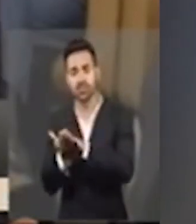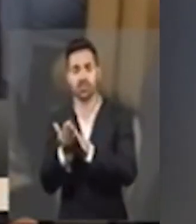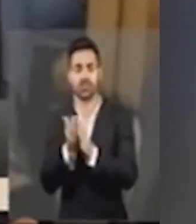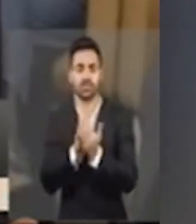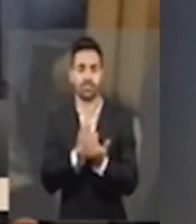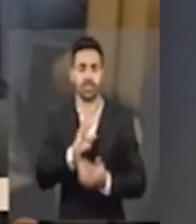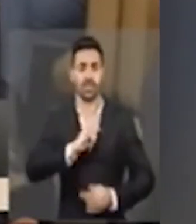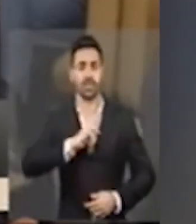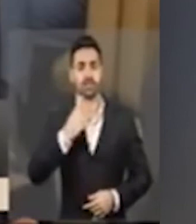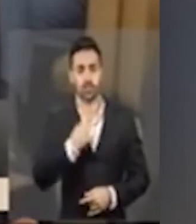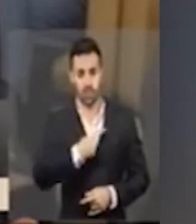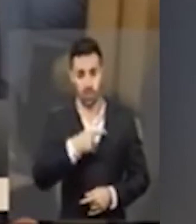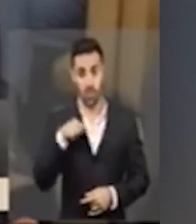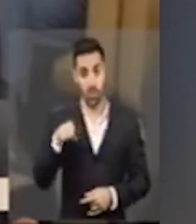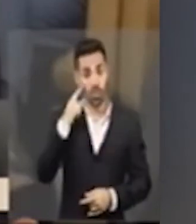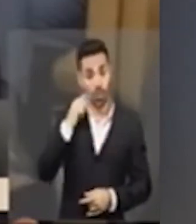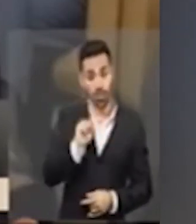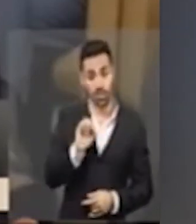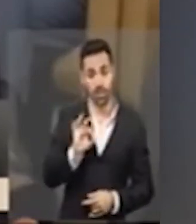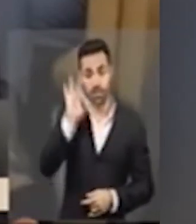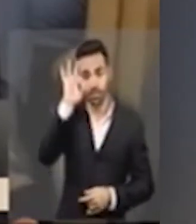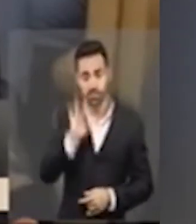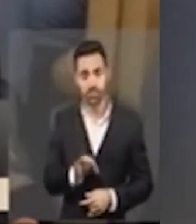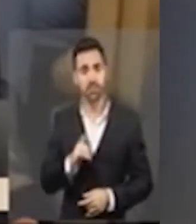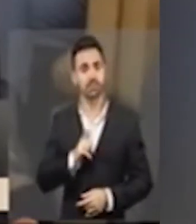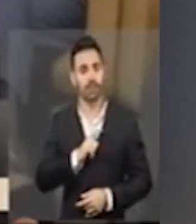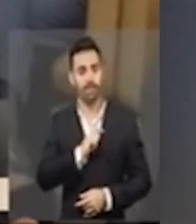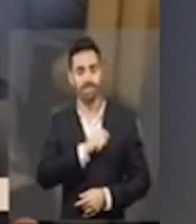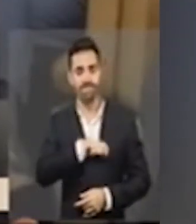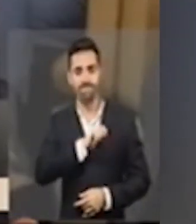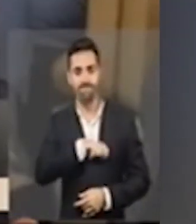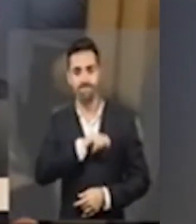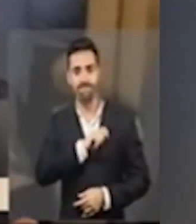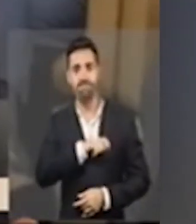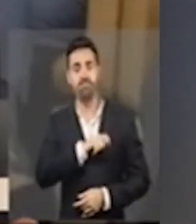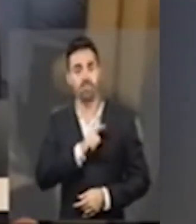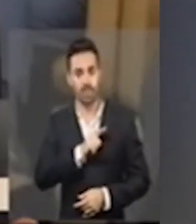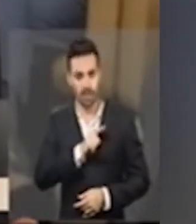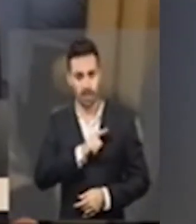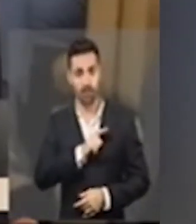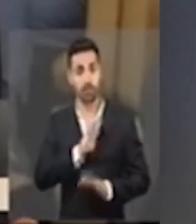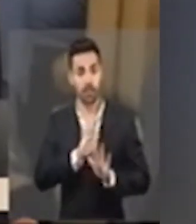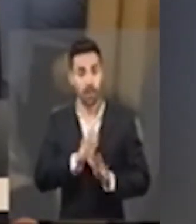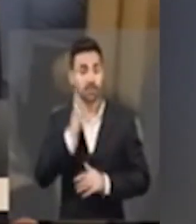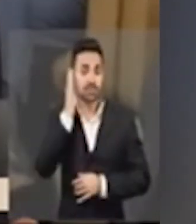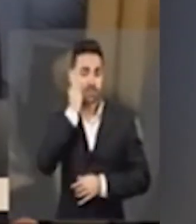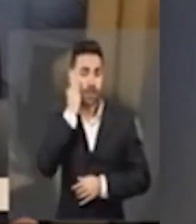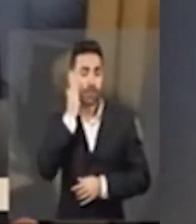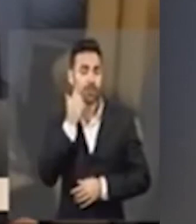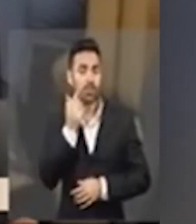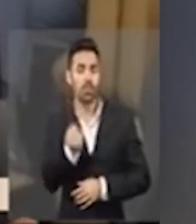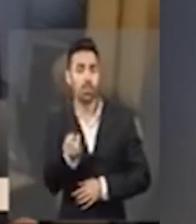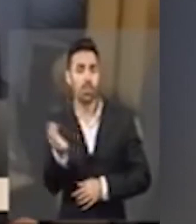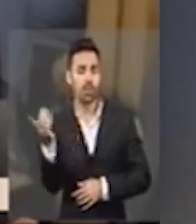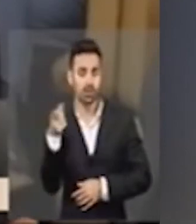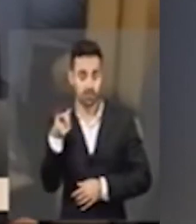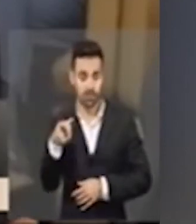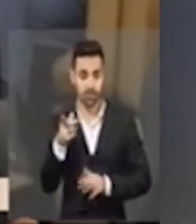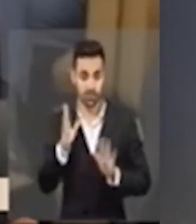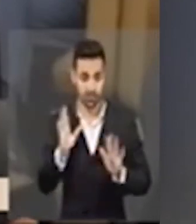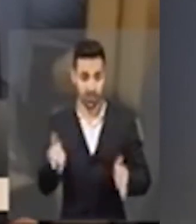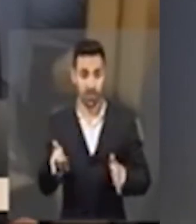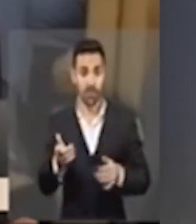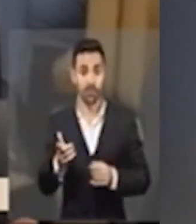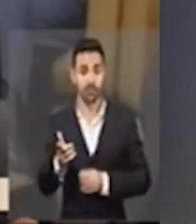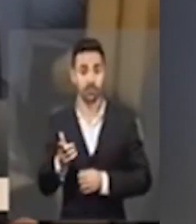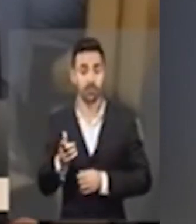oitenta por cento deles com requinte de crueldade sabe quantos desses é tiveram